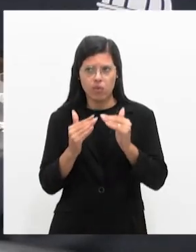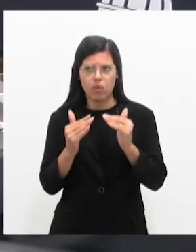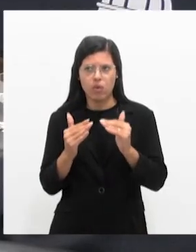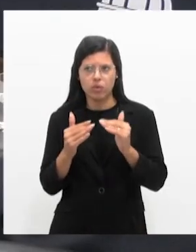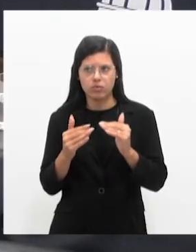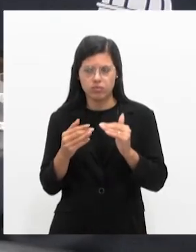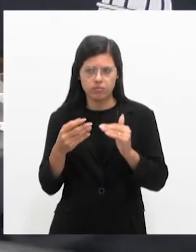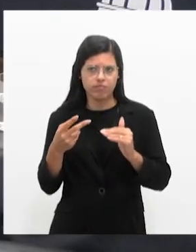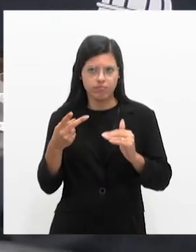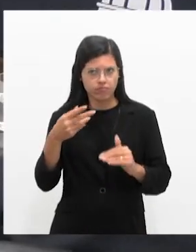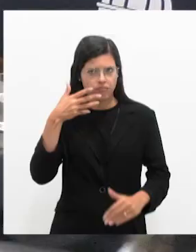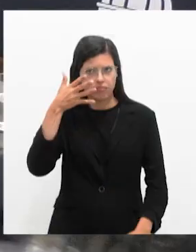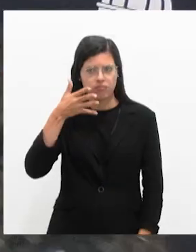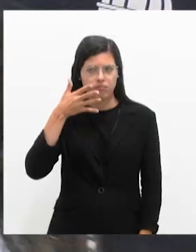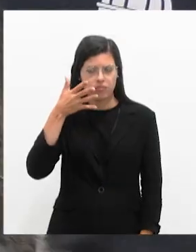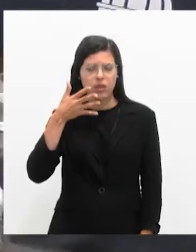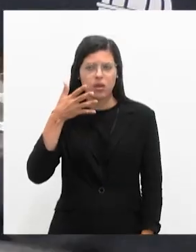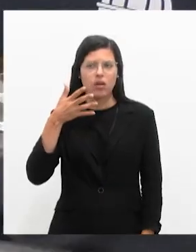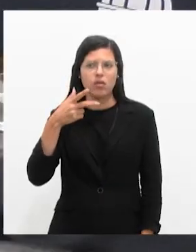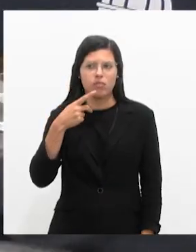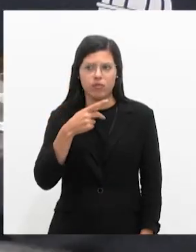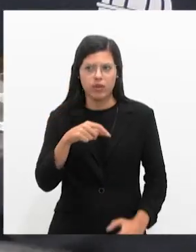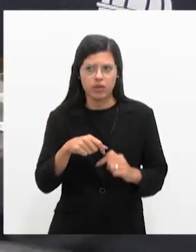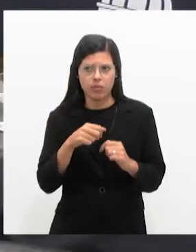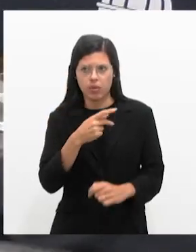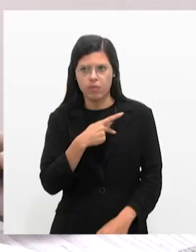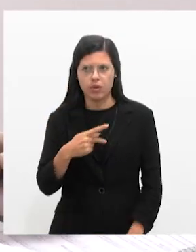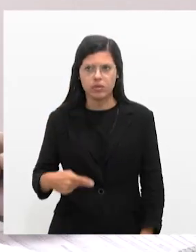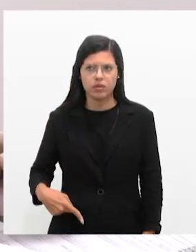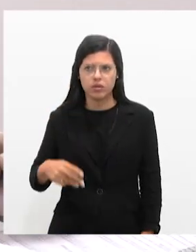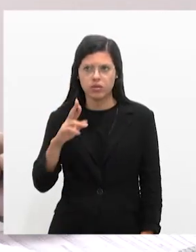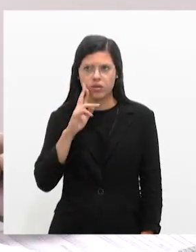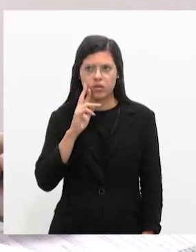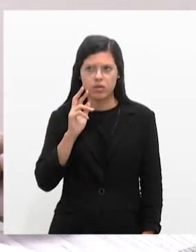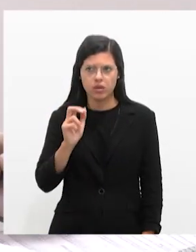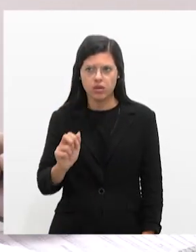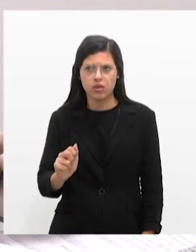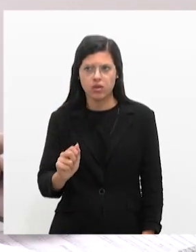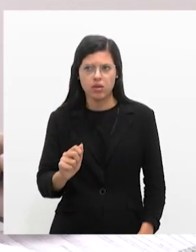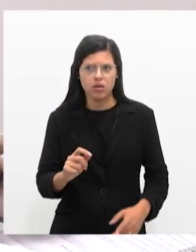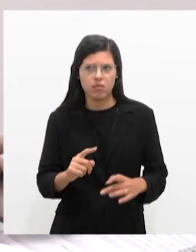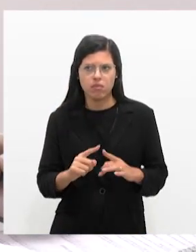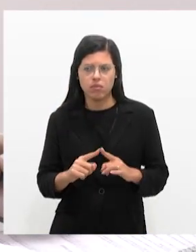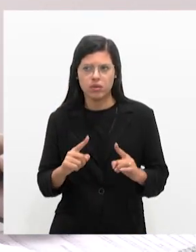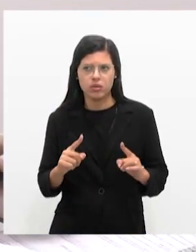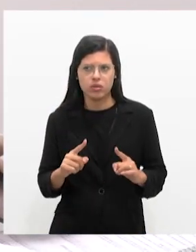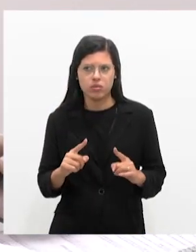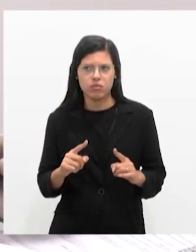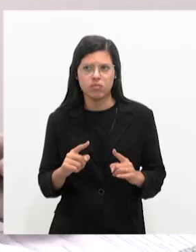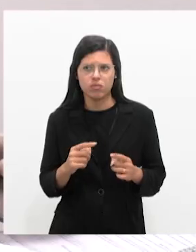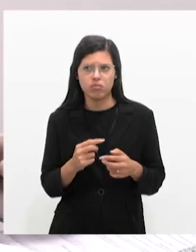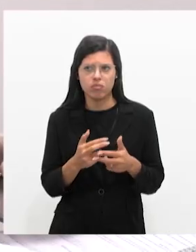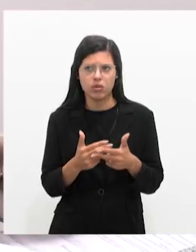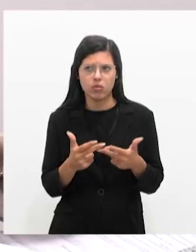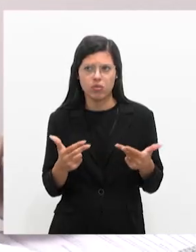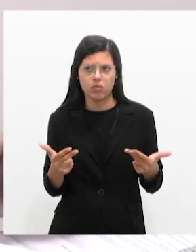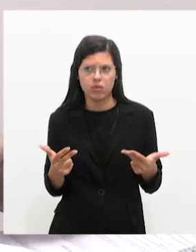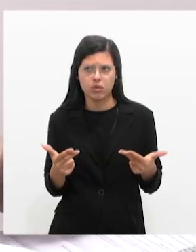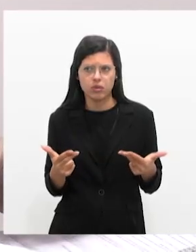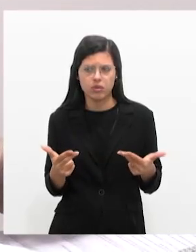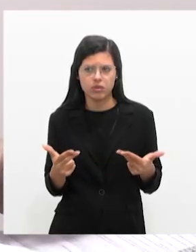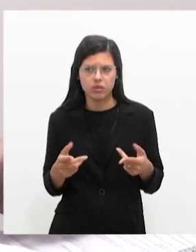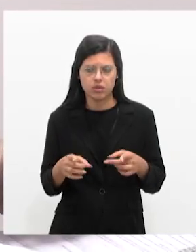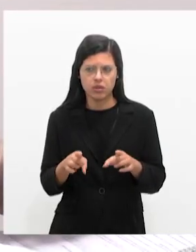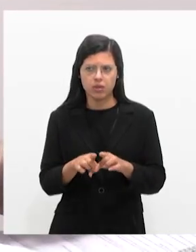ponderações feitas pelo nosso presidente Rodrigo Amorim, mas, com toda a vênia, ainda, por uma questão